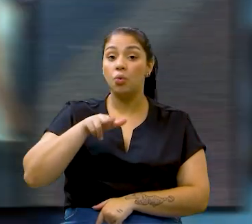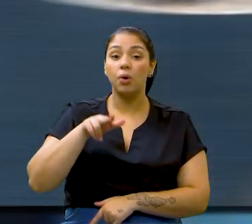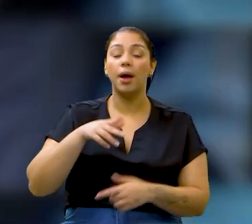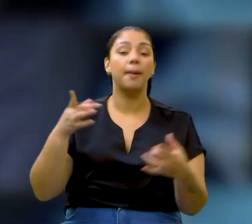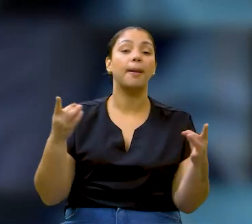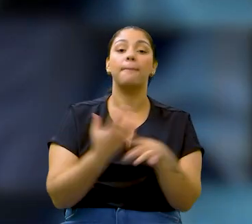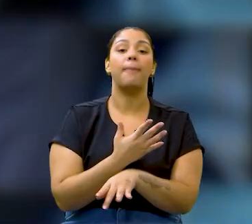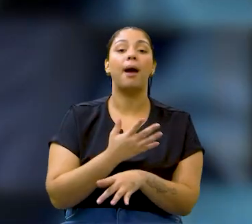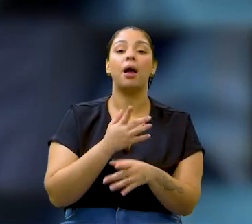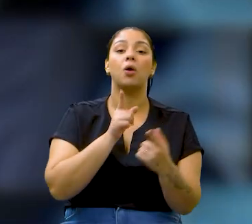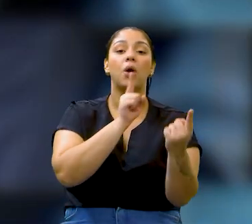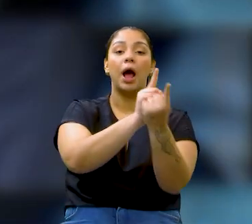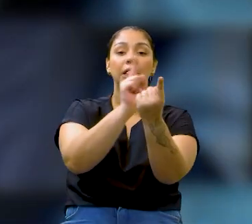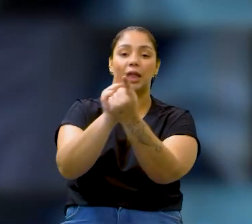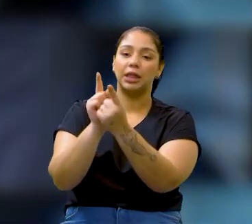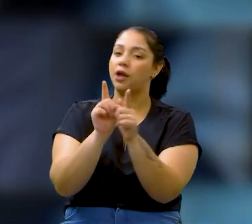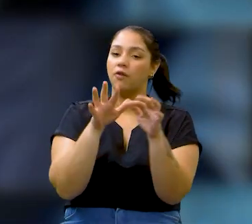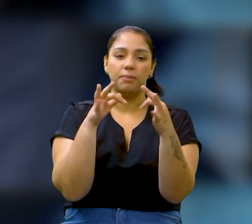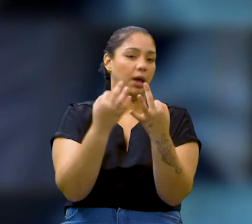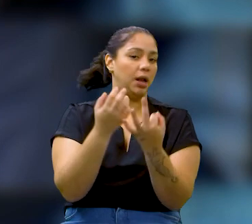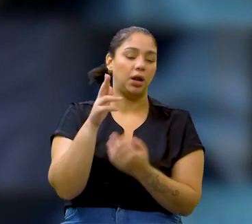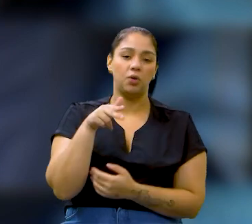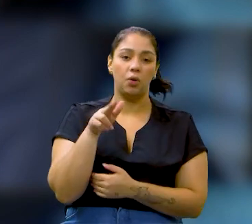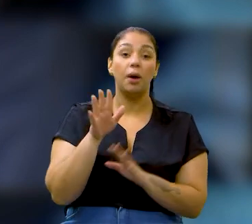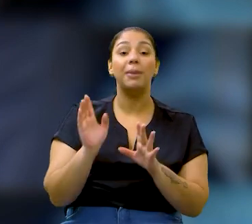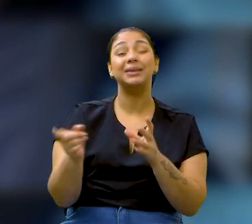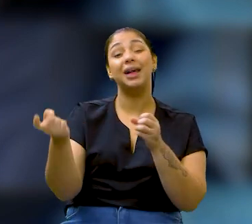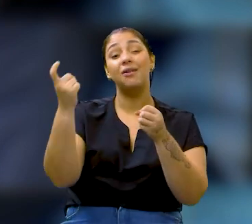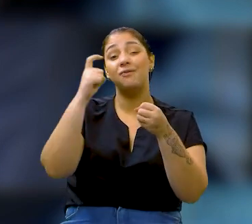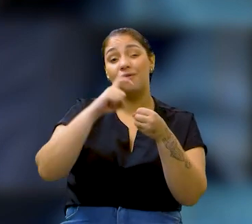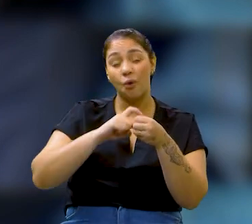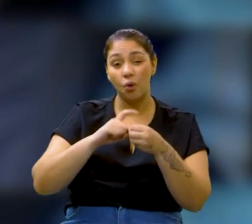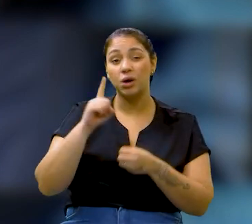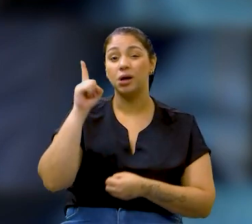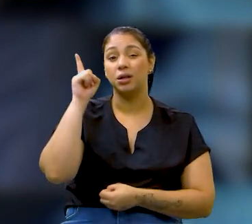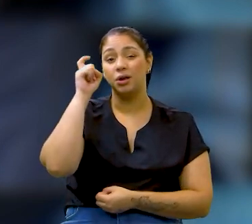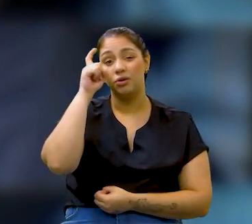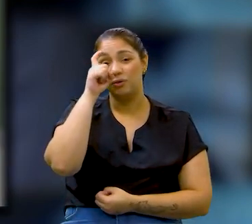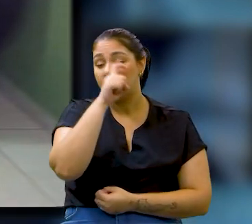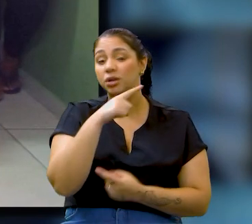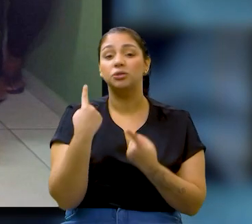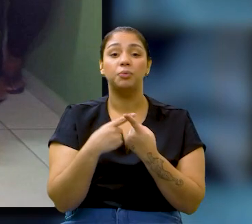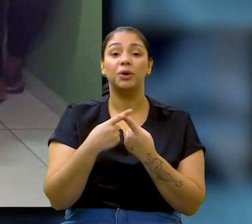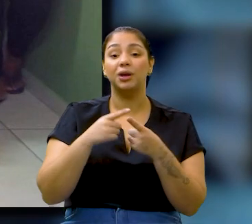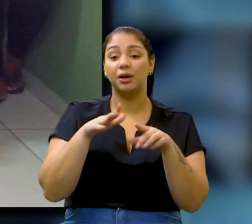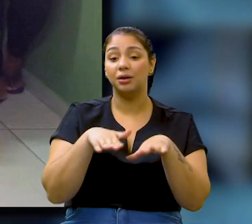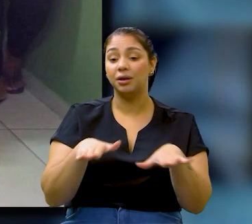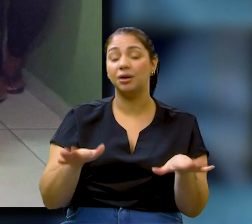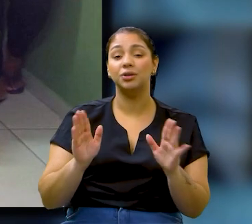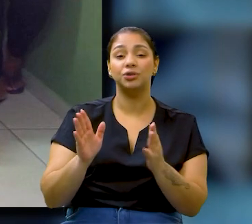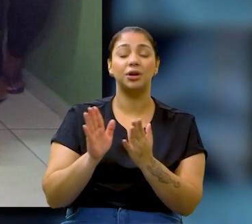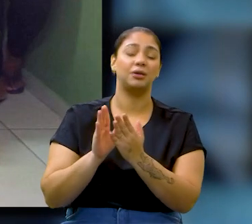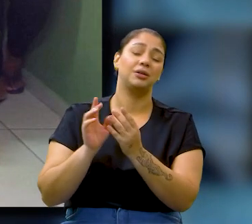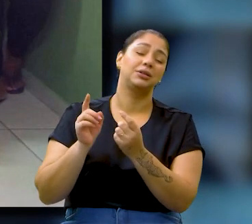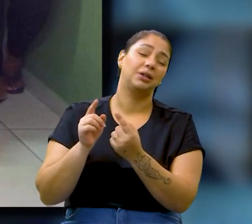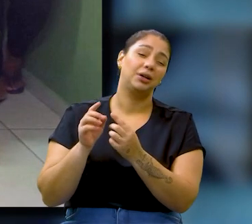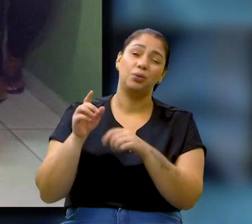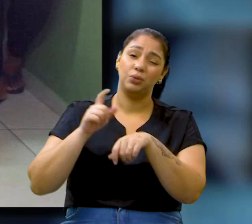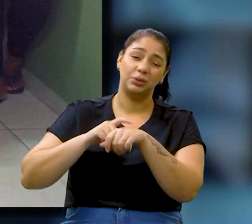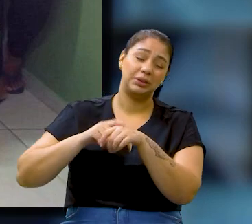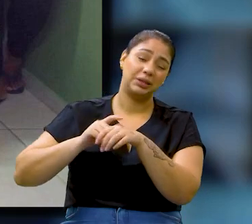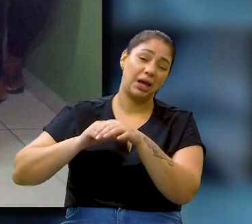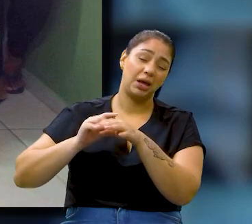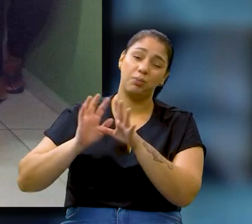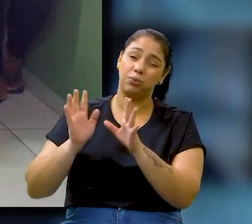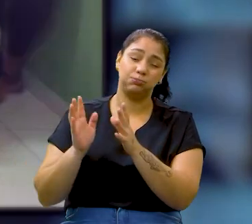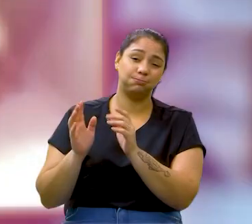nossas famílias e as outras também da comunidade. Agora, a volta foi bem difícil, porque as crianças ficaram muito